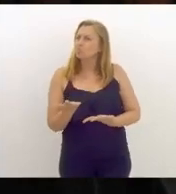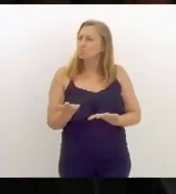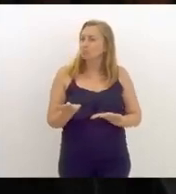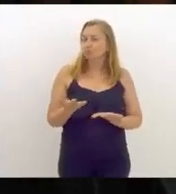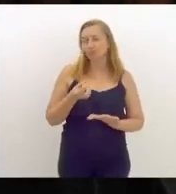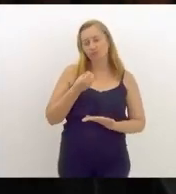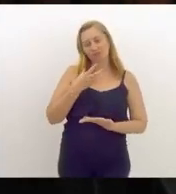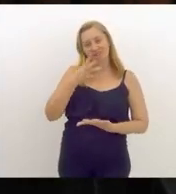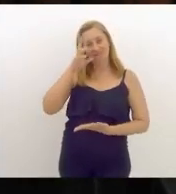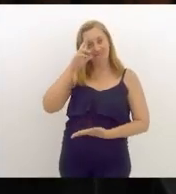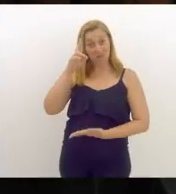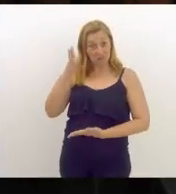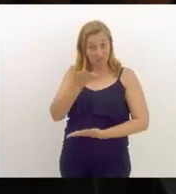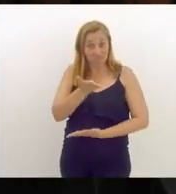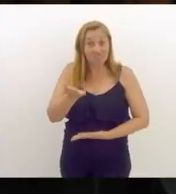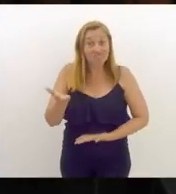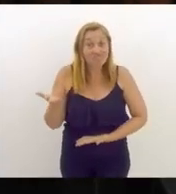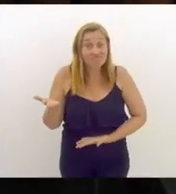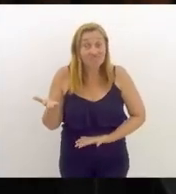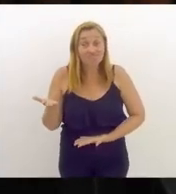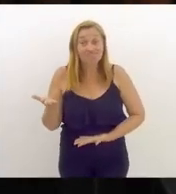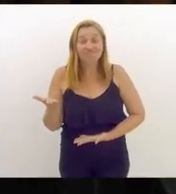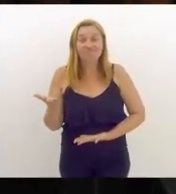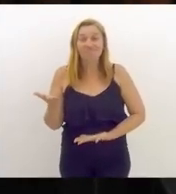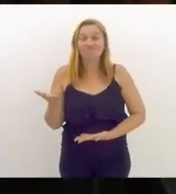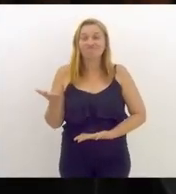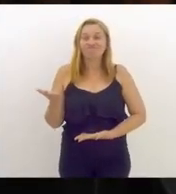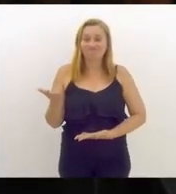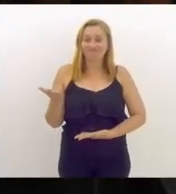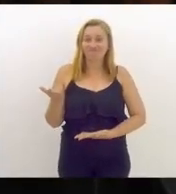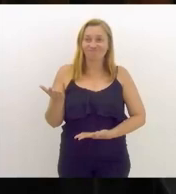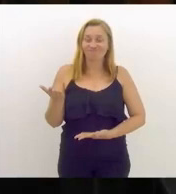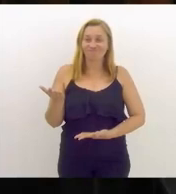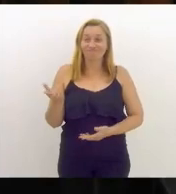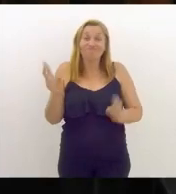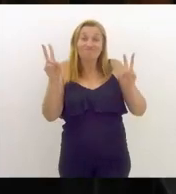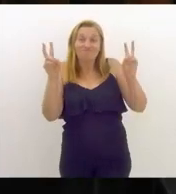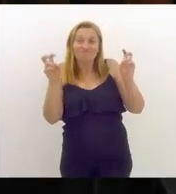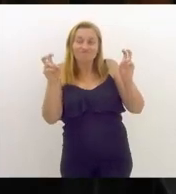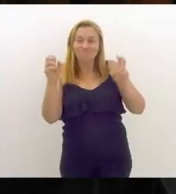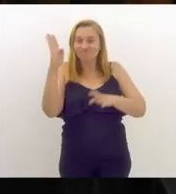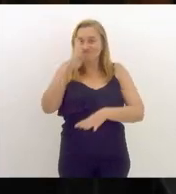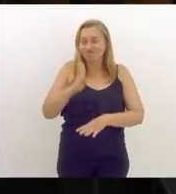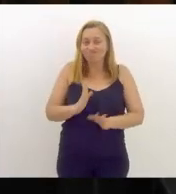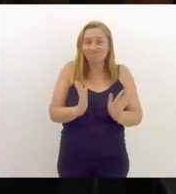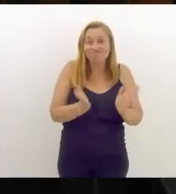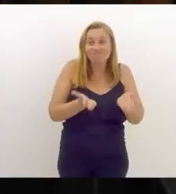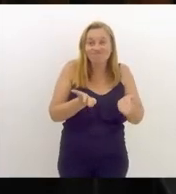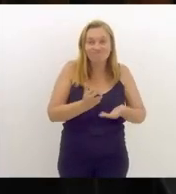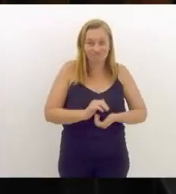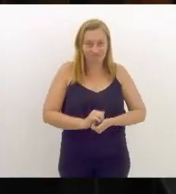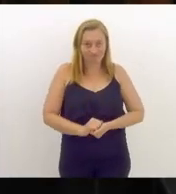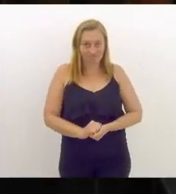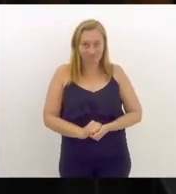pois bem senhores Essa é a situação do Brasil atual e